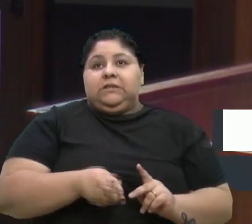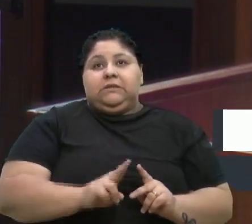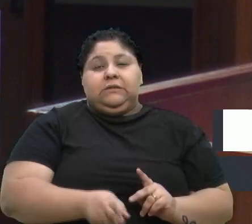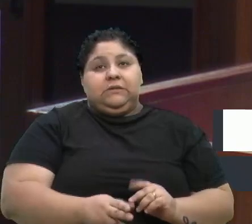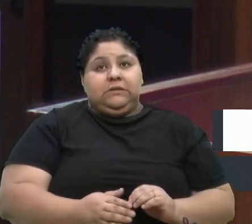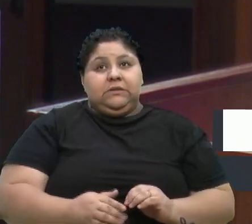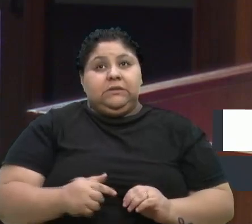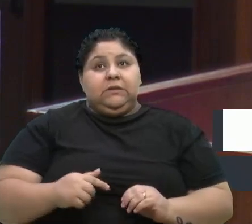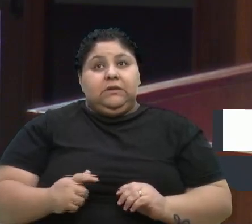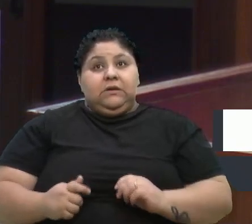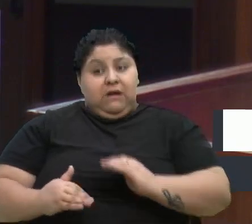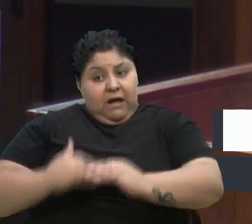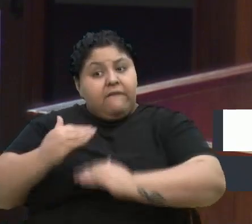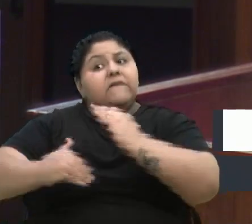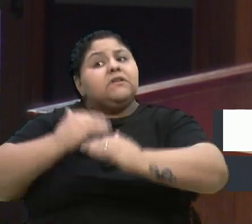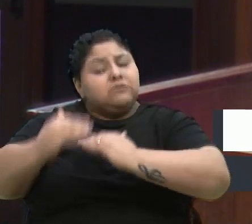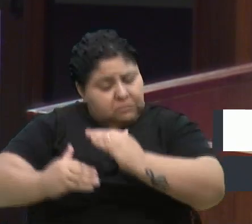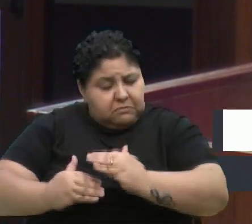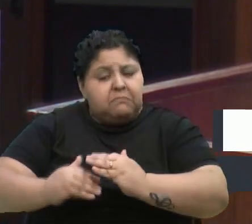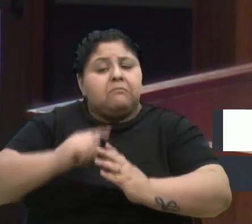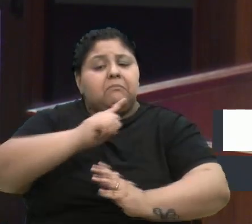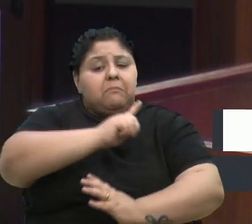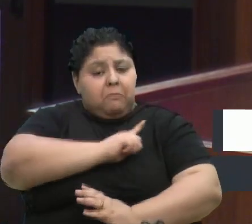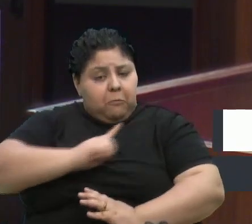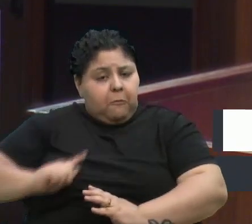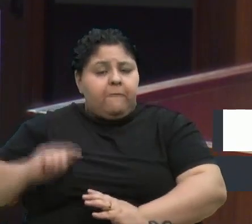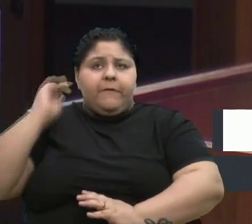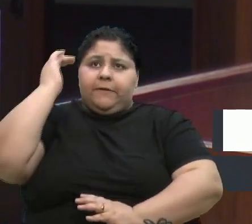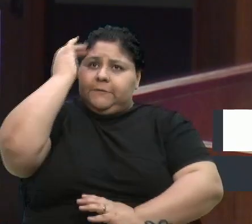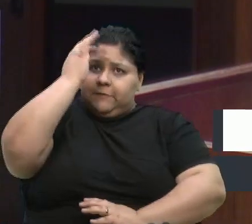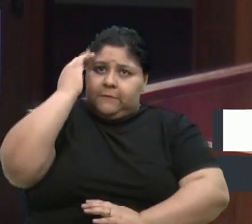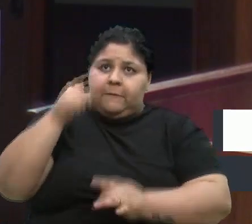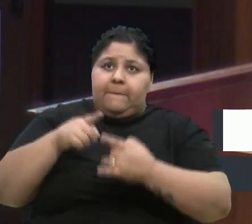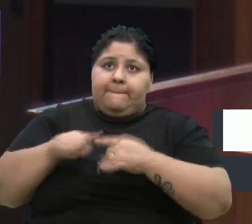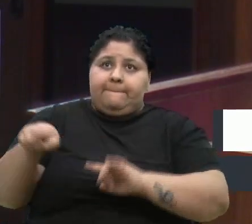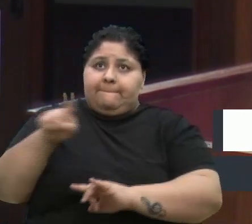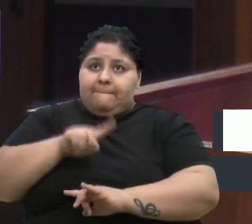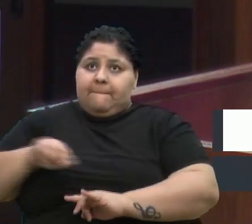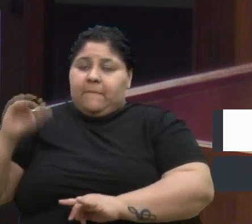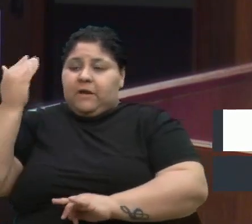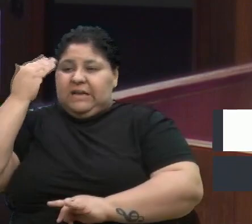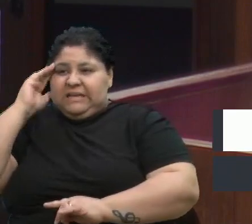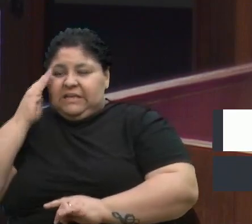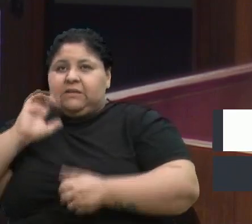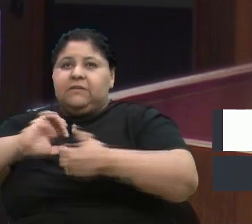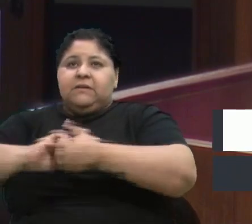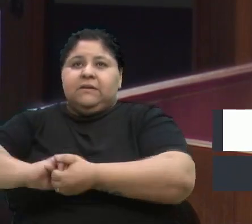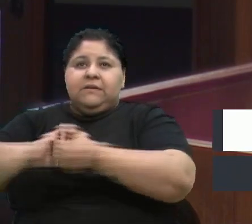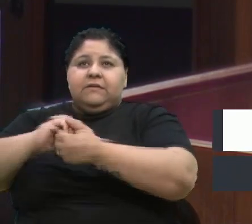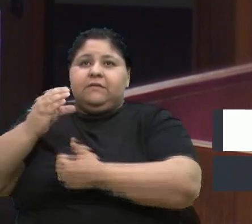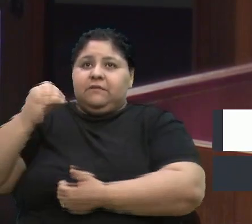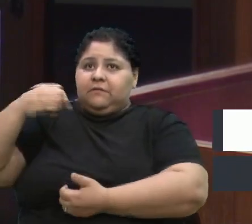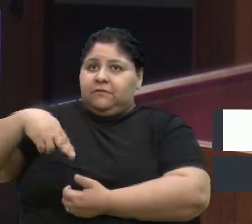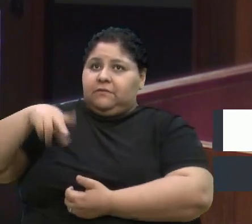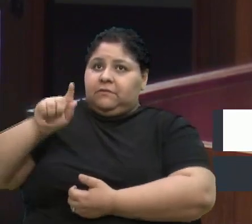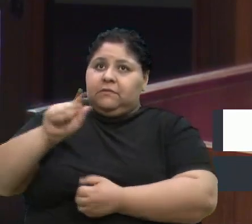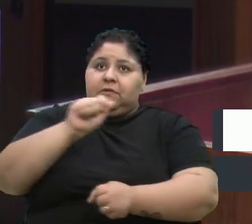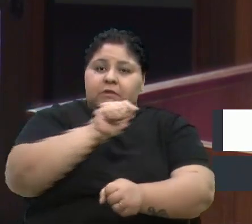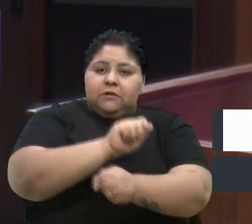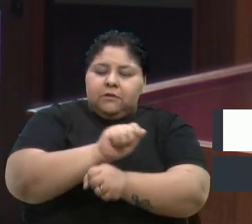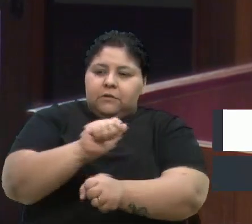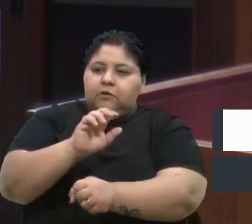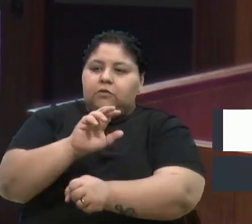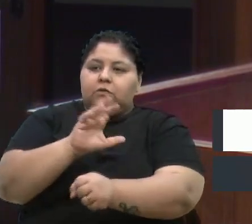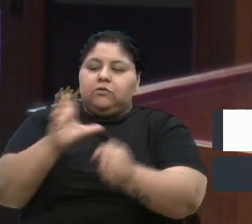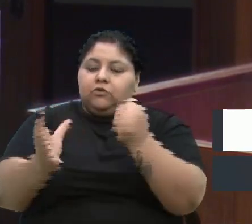avançou muito com o governo Adiló, mas a gente sabe que se não tivesse a parceria das ONGs, dos protetores